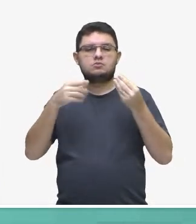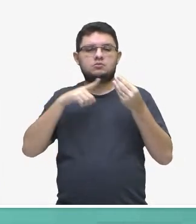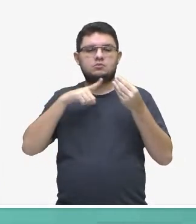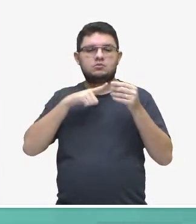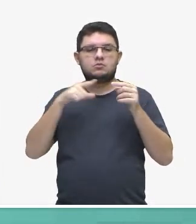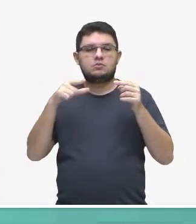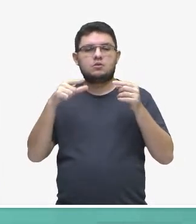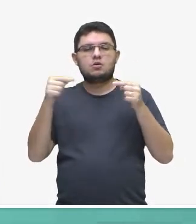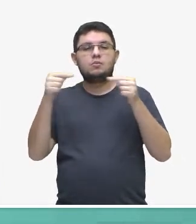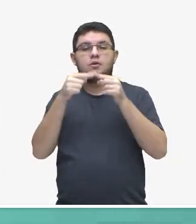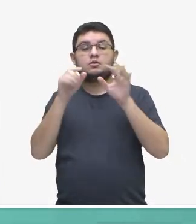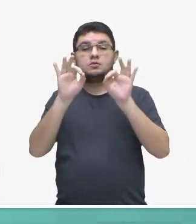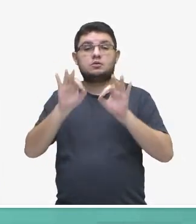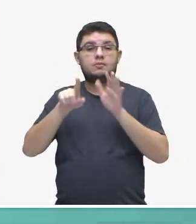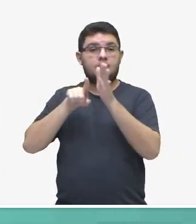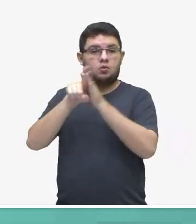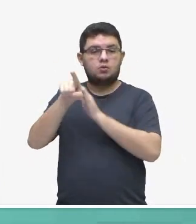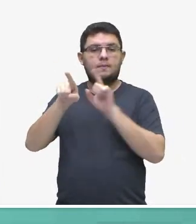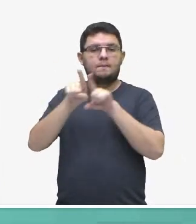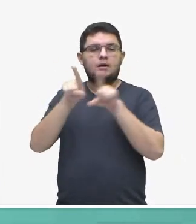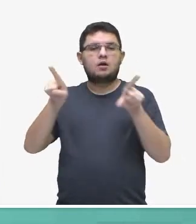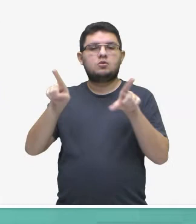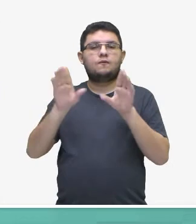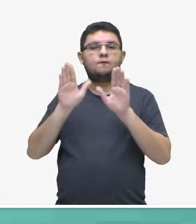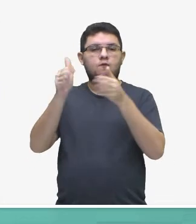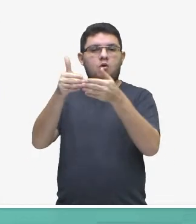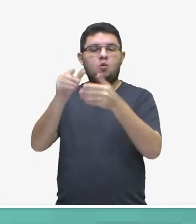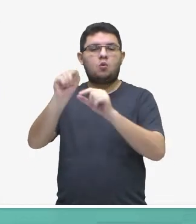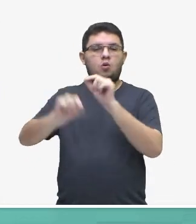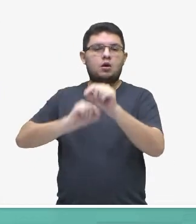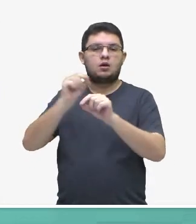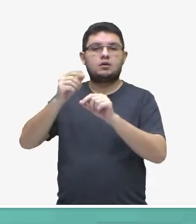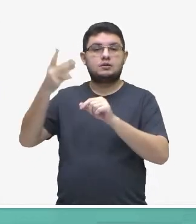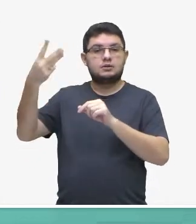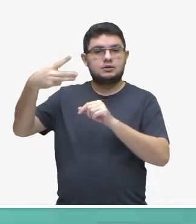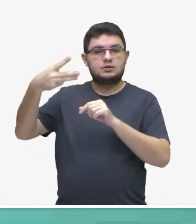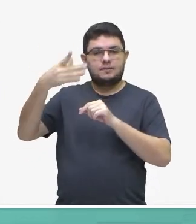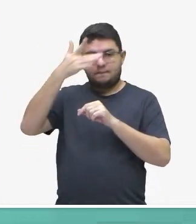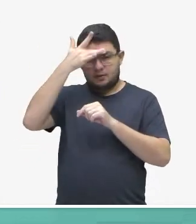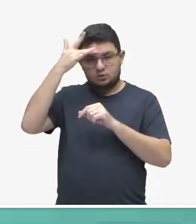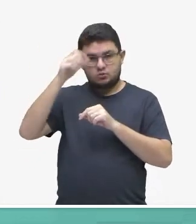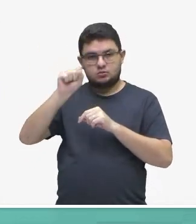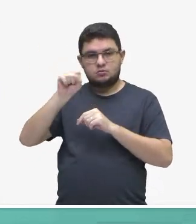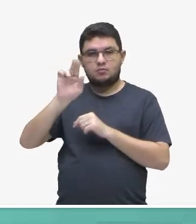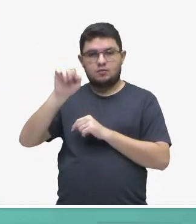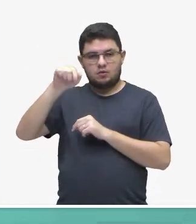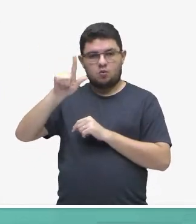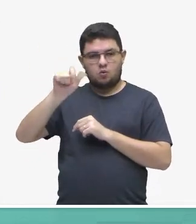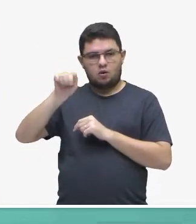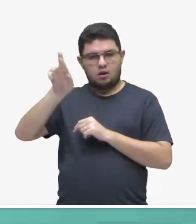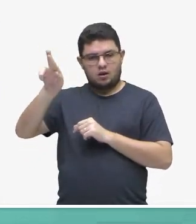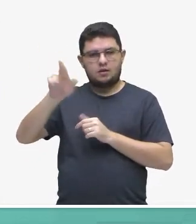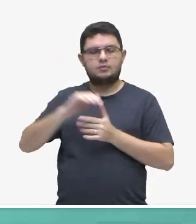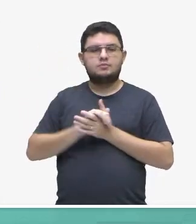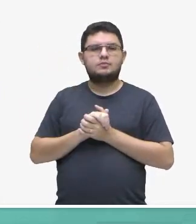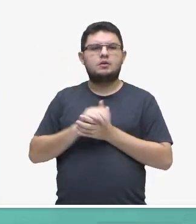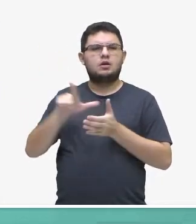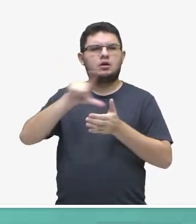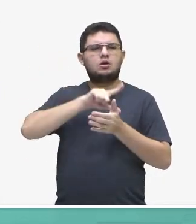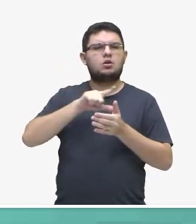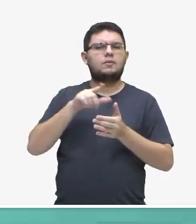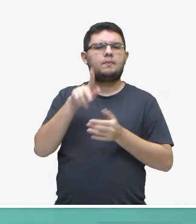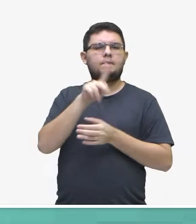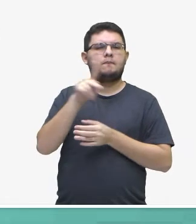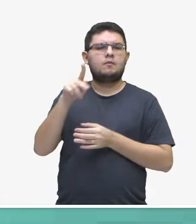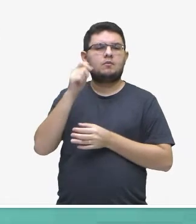claro, mas com a terceira pessoa do singular, né? Anteriormente, a professora Cristiane falou das combinações das double